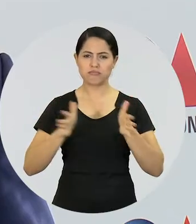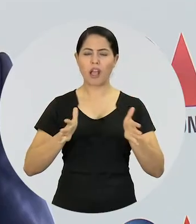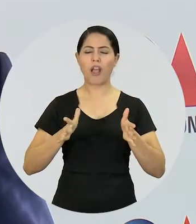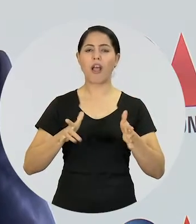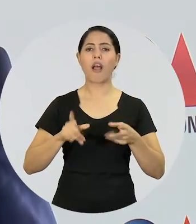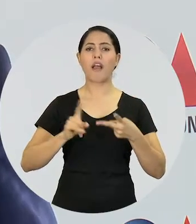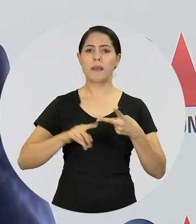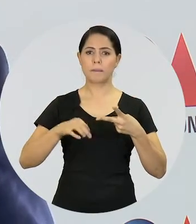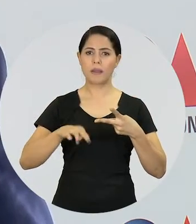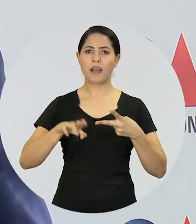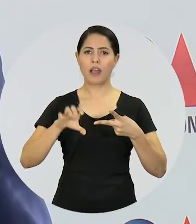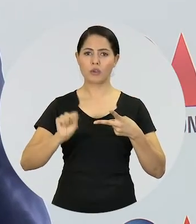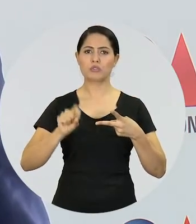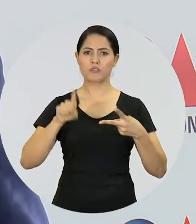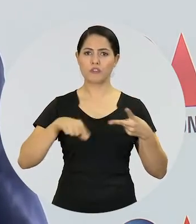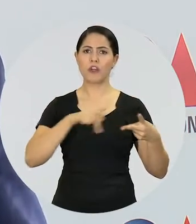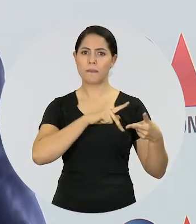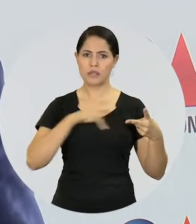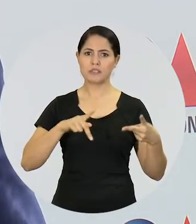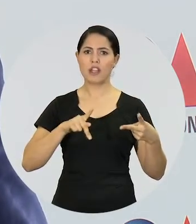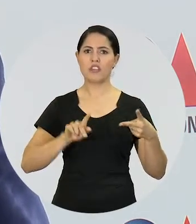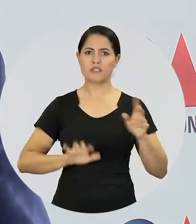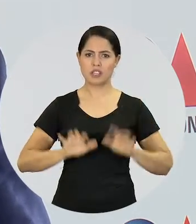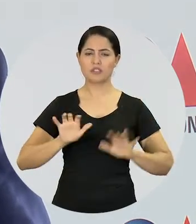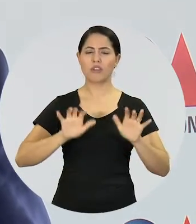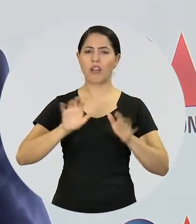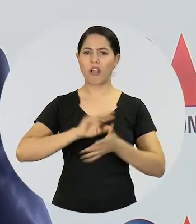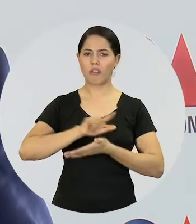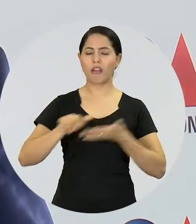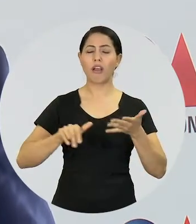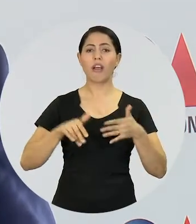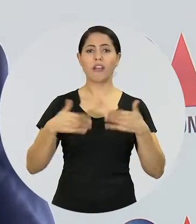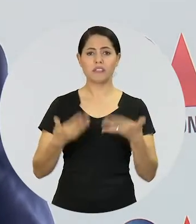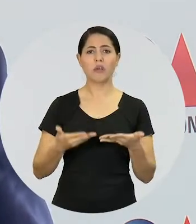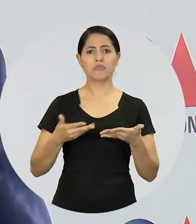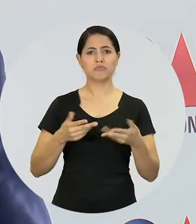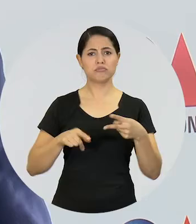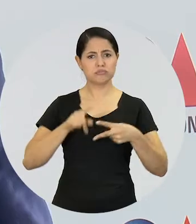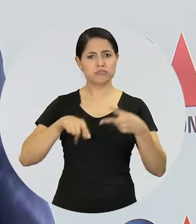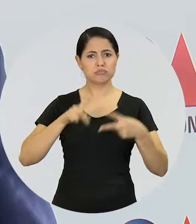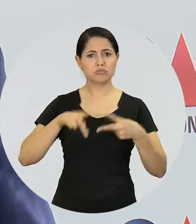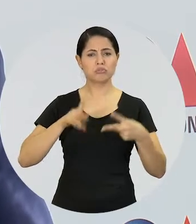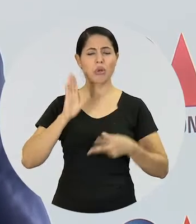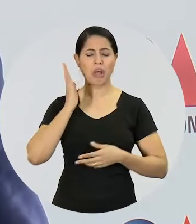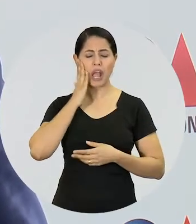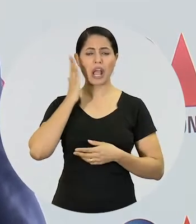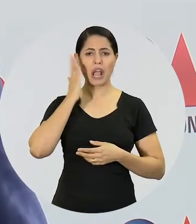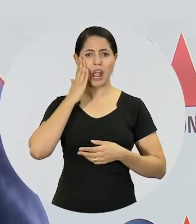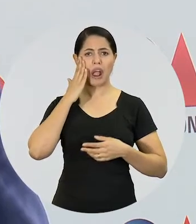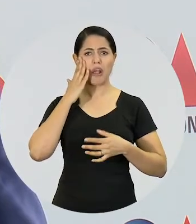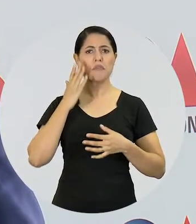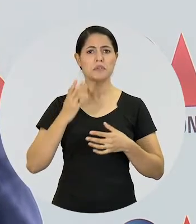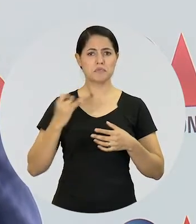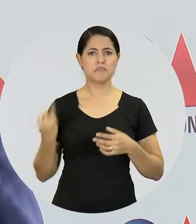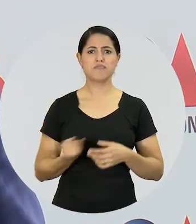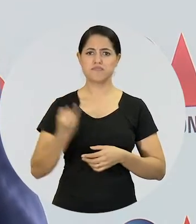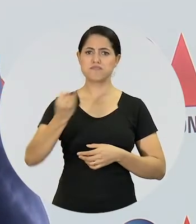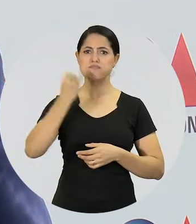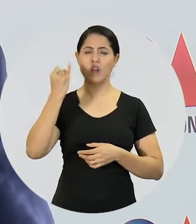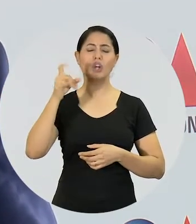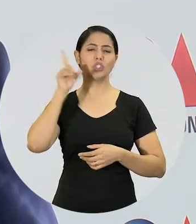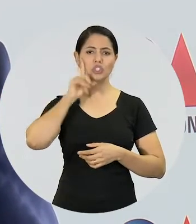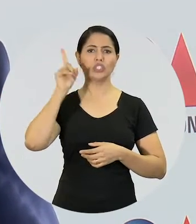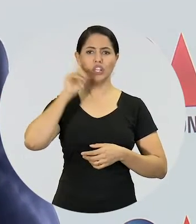longo período, Marcos Vinícius Jardim, presidente de seccional, conhecem o